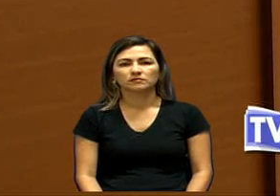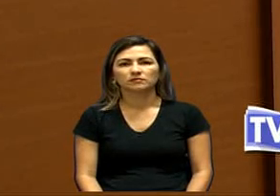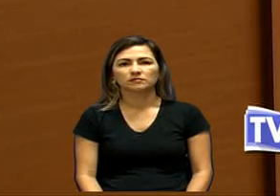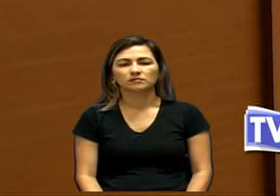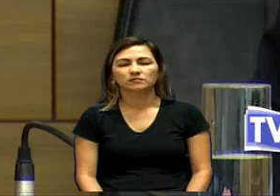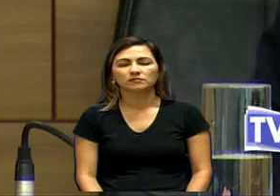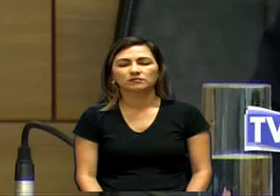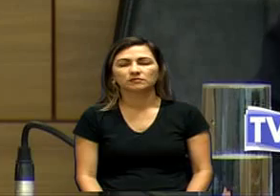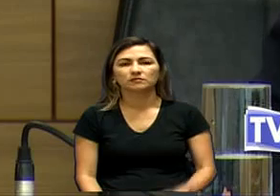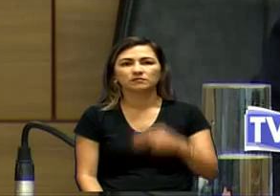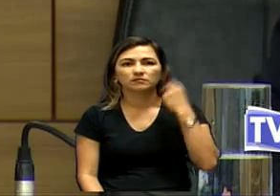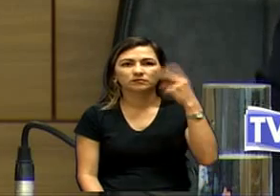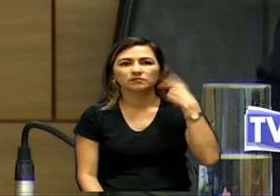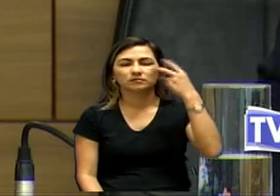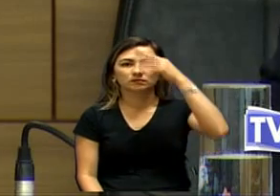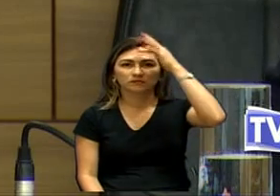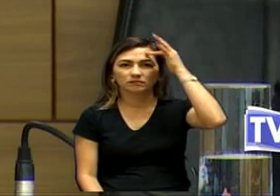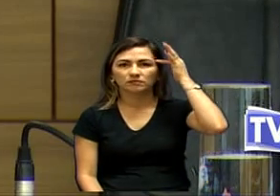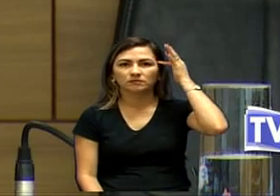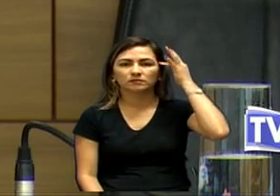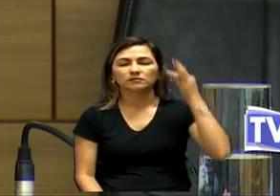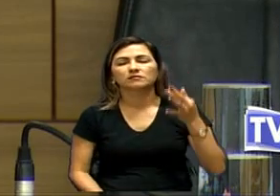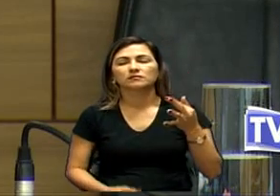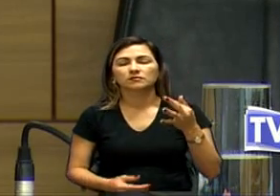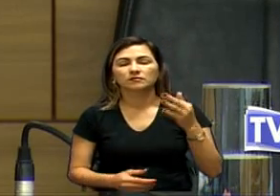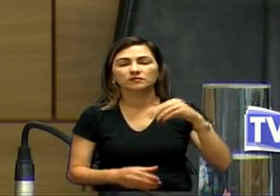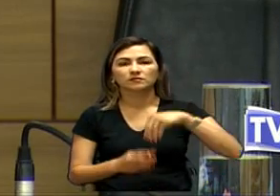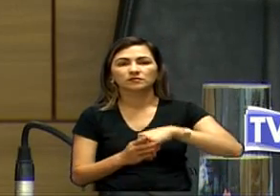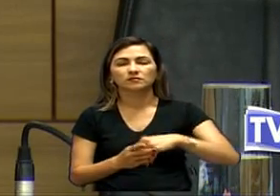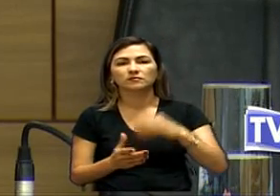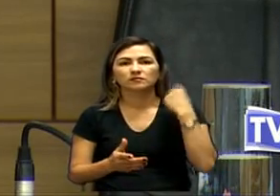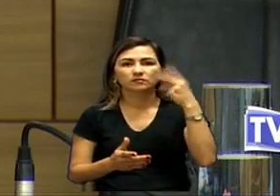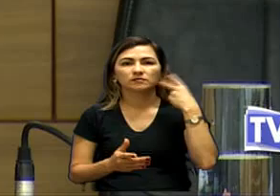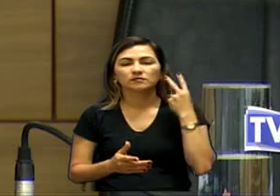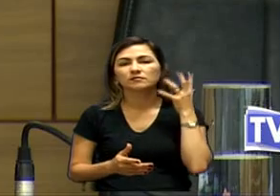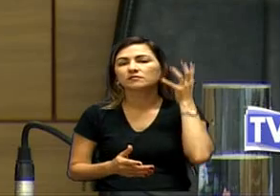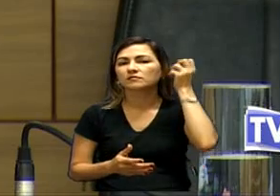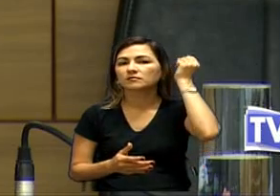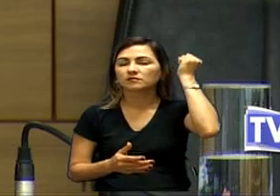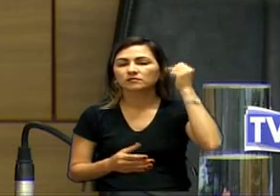Voto, vereador Fausto Pérez. Vereadora Fernanda Garcia.